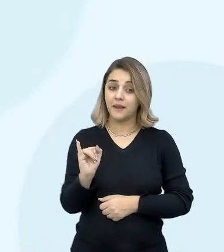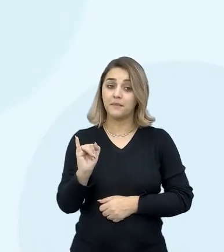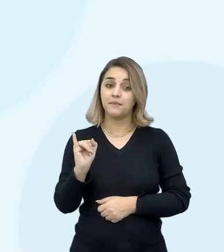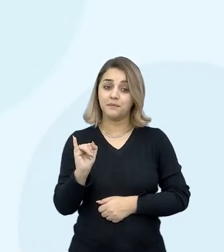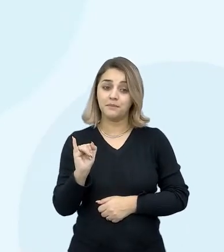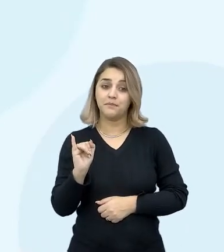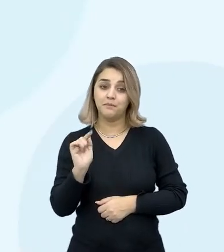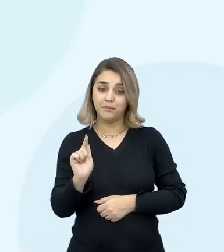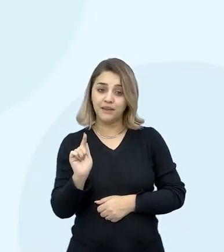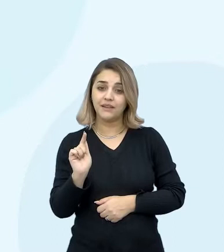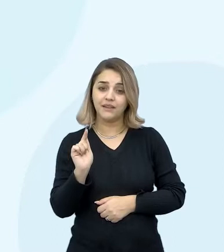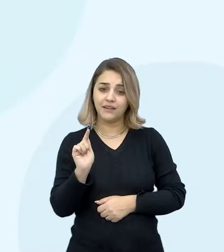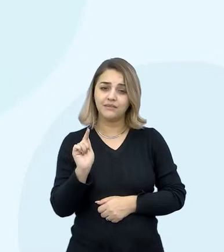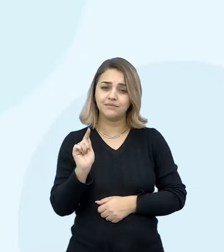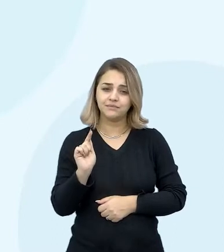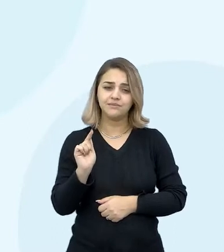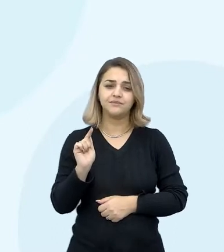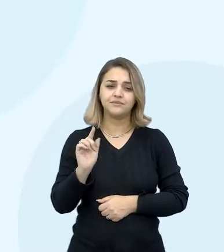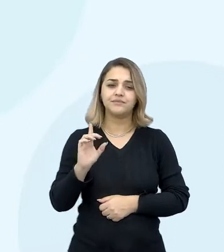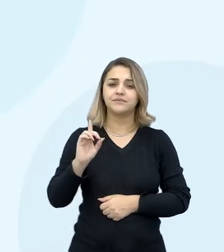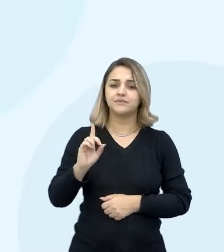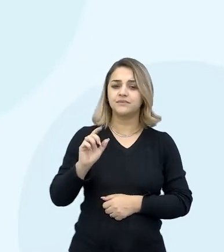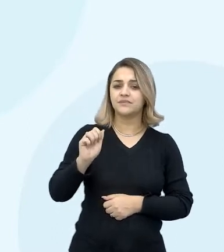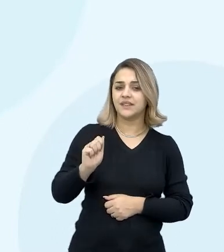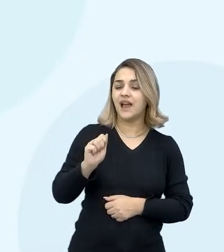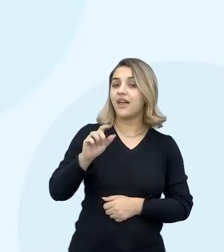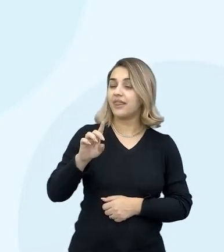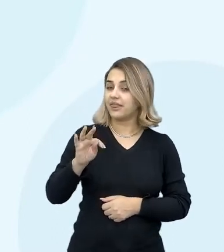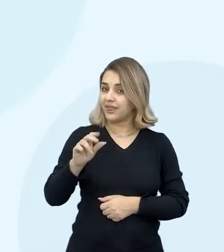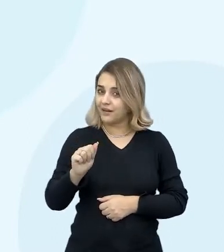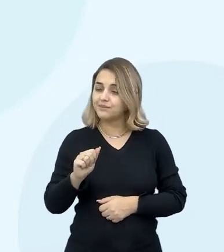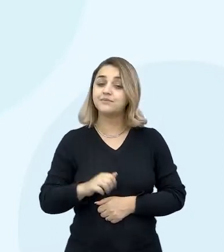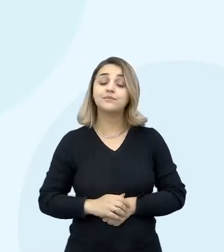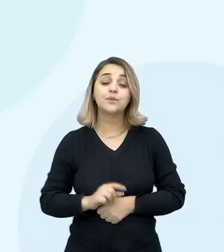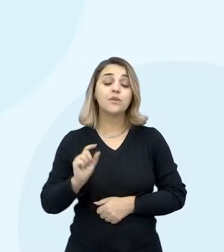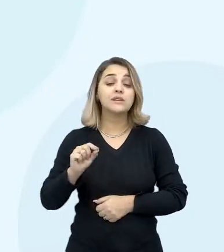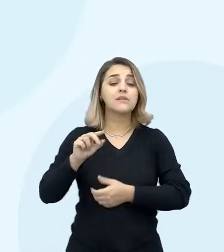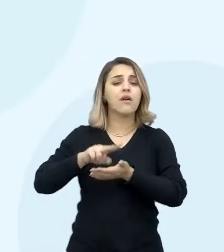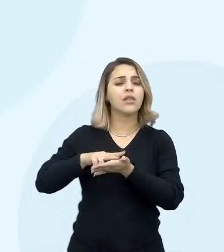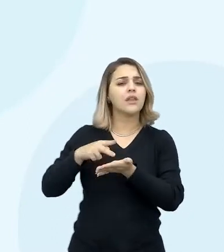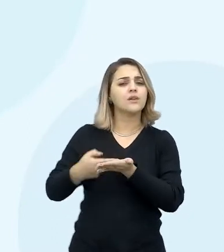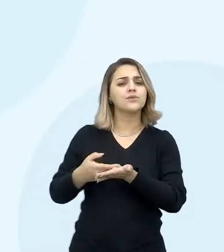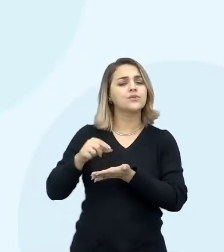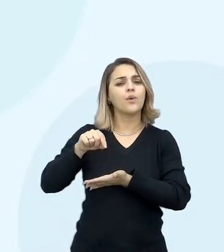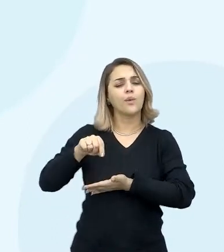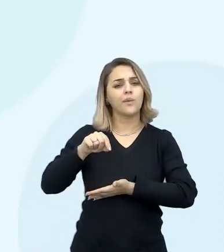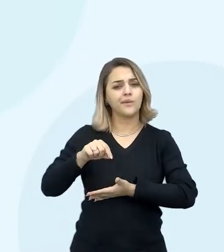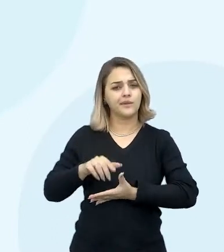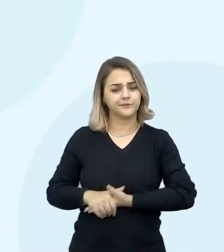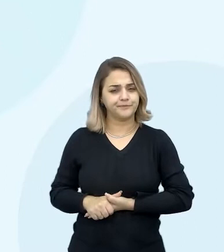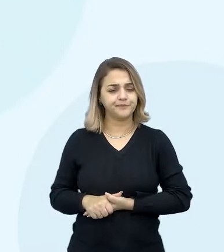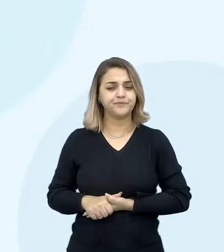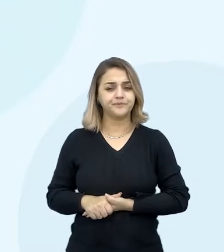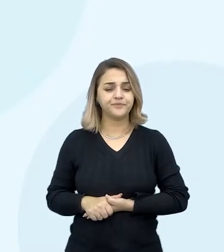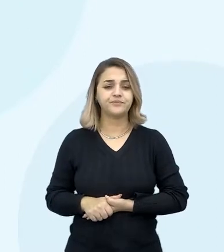está em língua inglesa, né? Se a gente for fazer uma tradução literal, ficaria algo mais ou menos assim, grandes